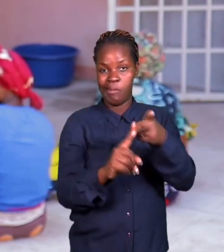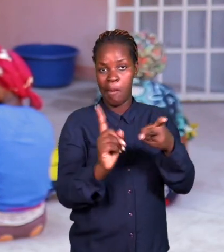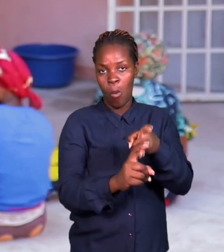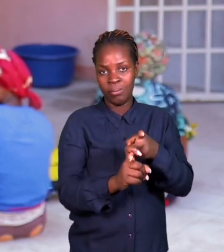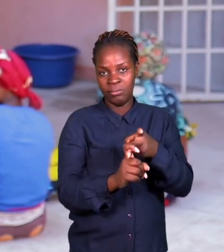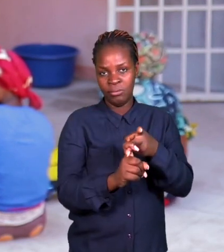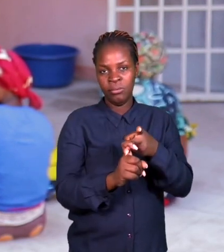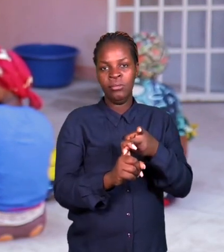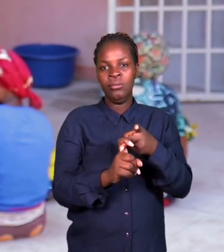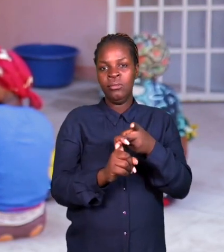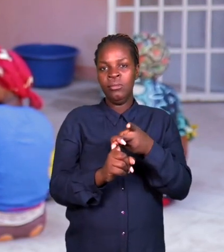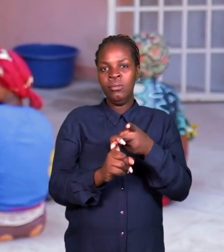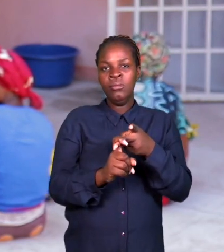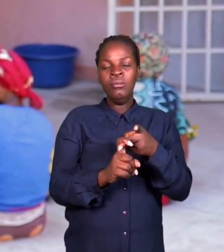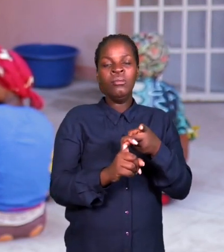além de prevenir,